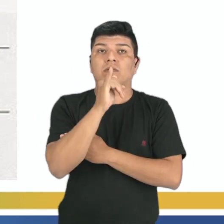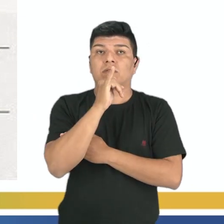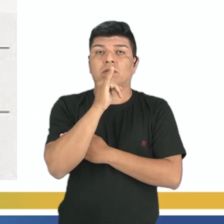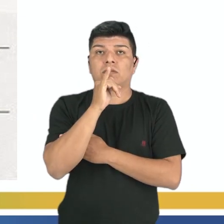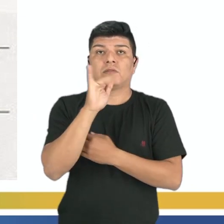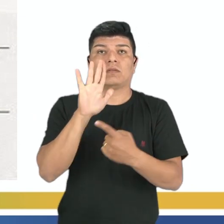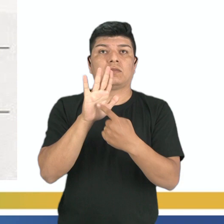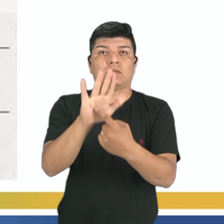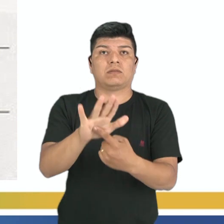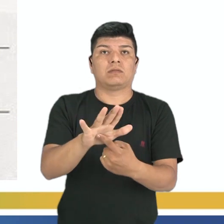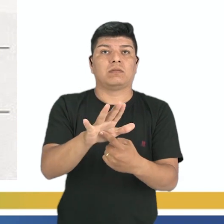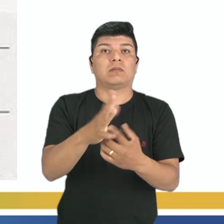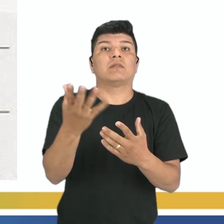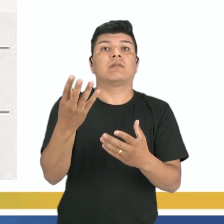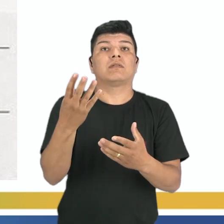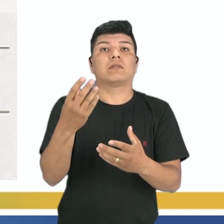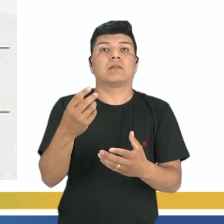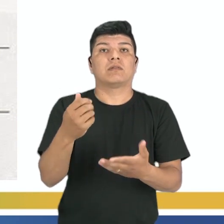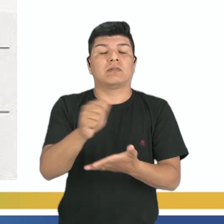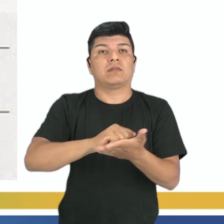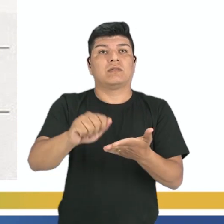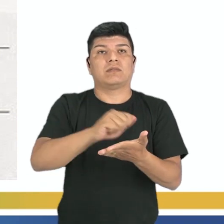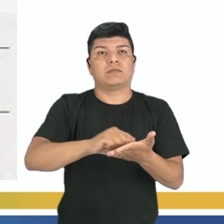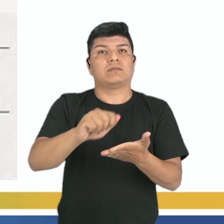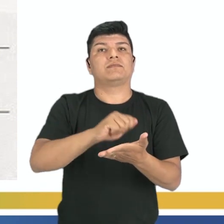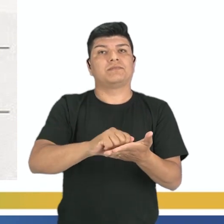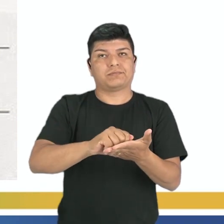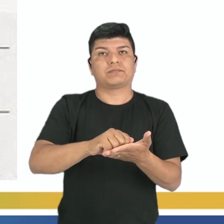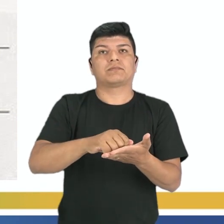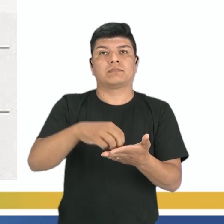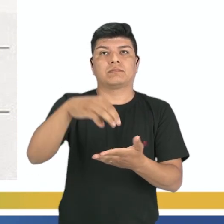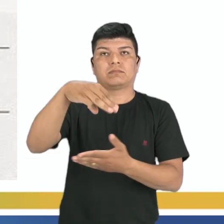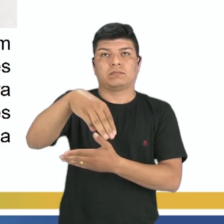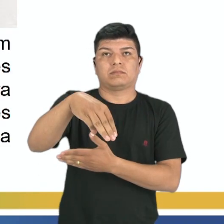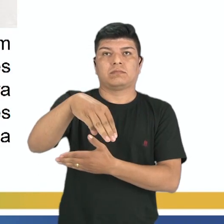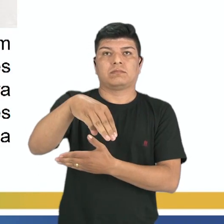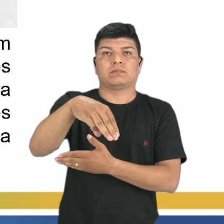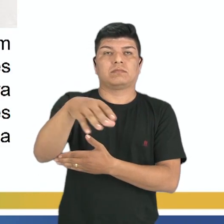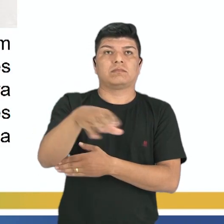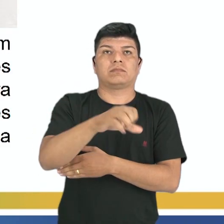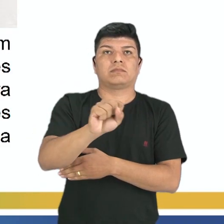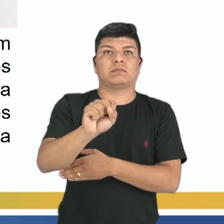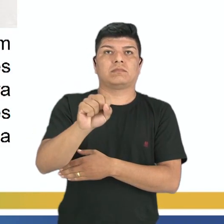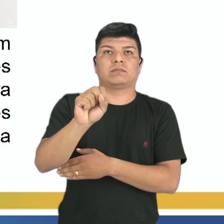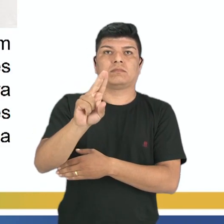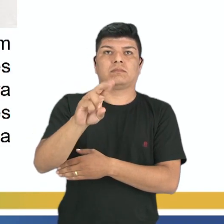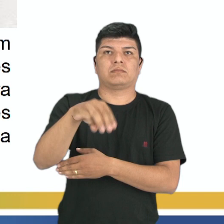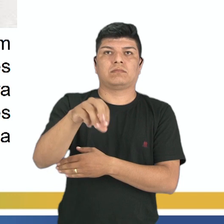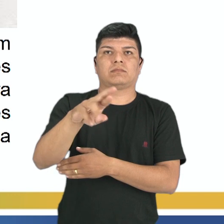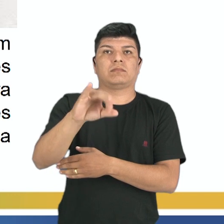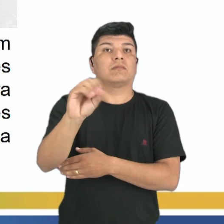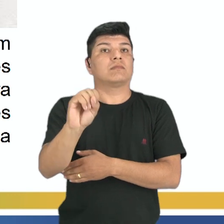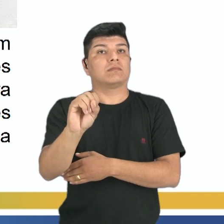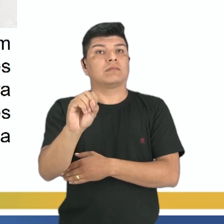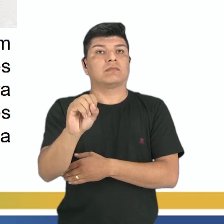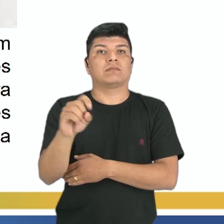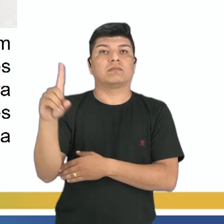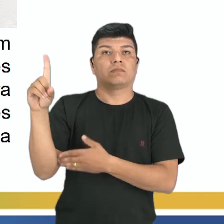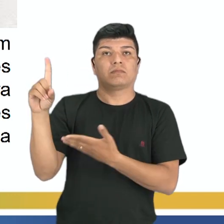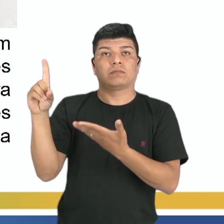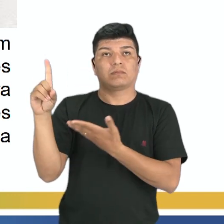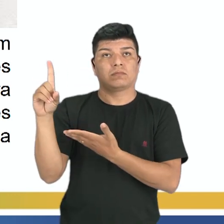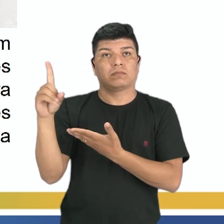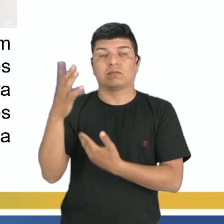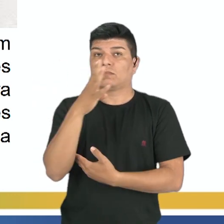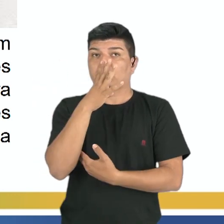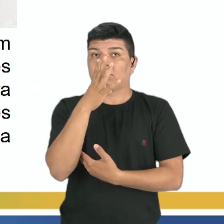seguir foram retirados das escritas pelos sumérios, ou dos sumérios, né? Então, observem, quem está do lado direito